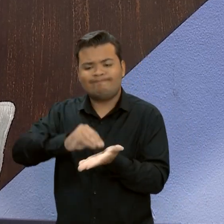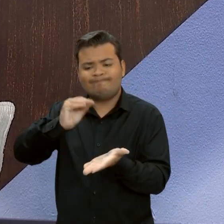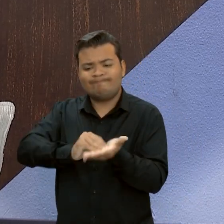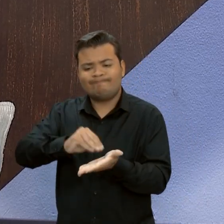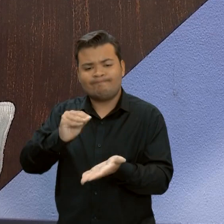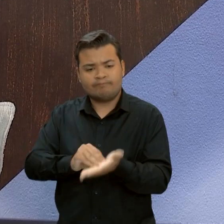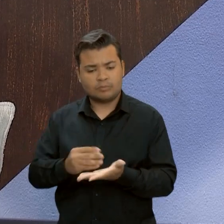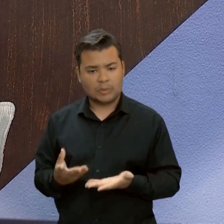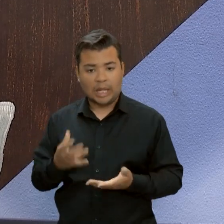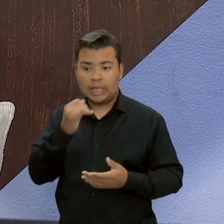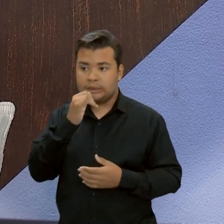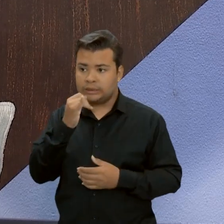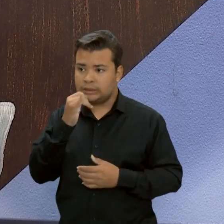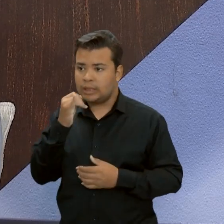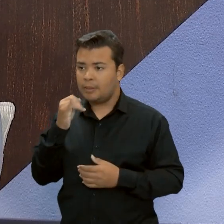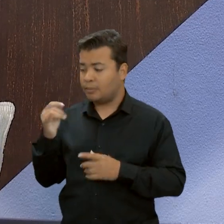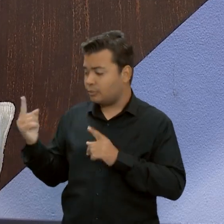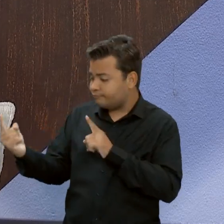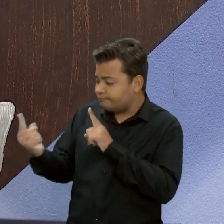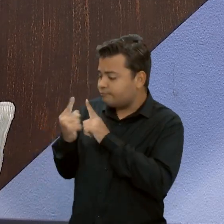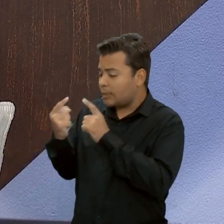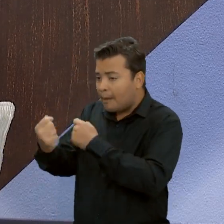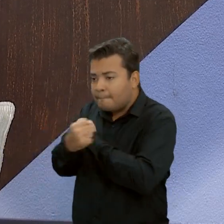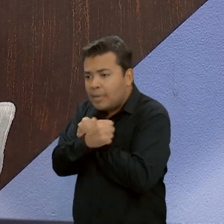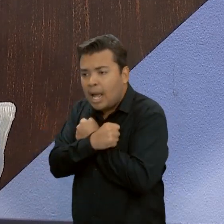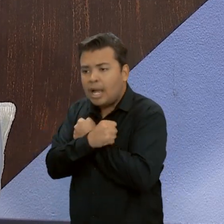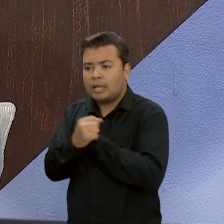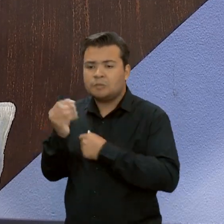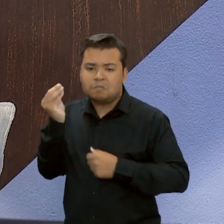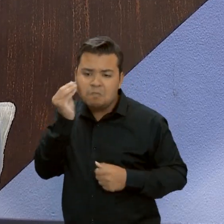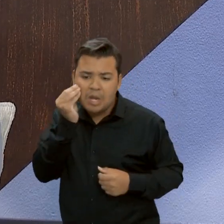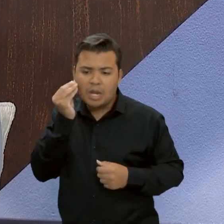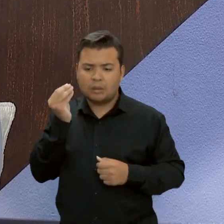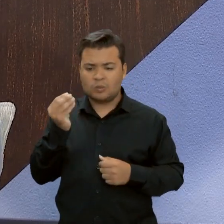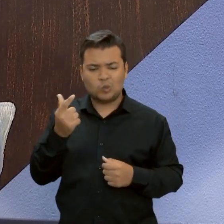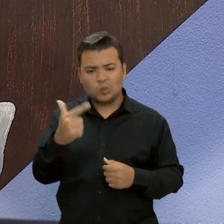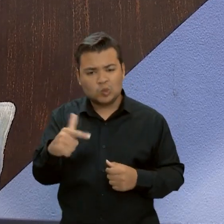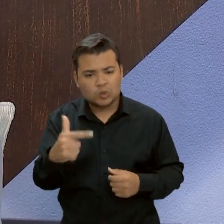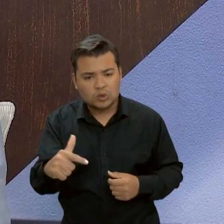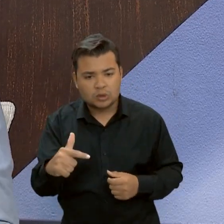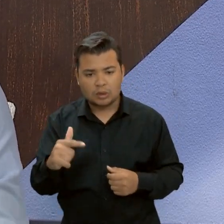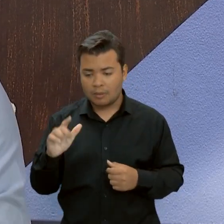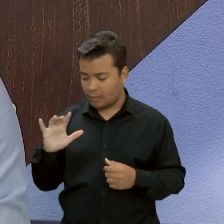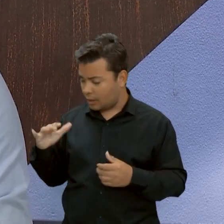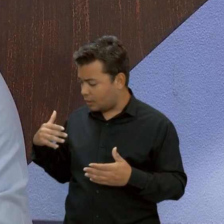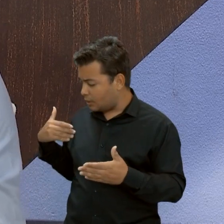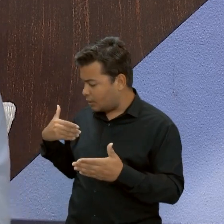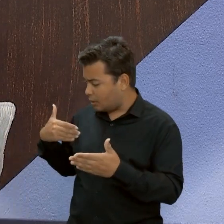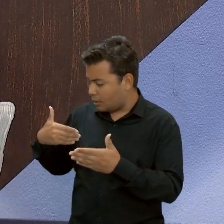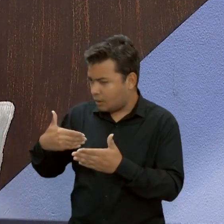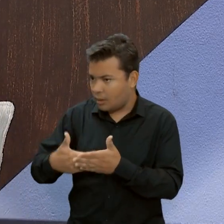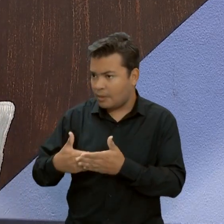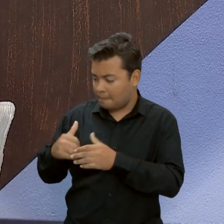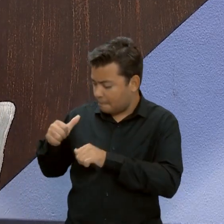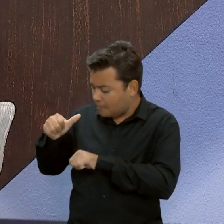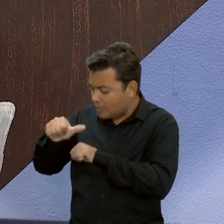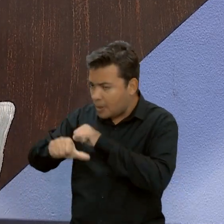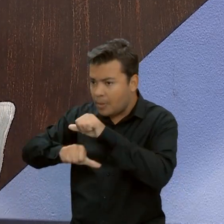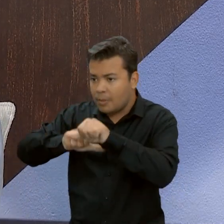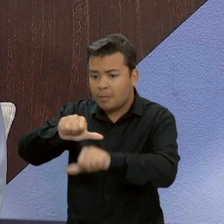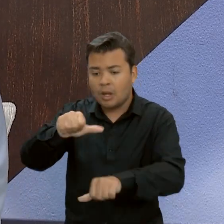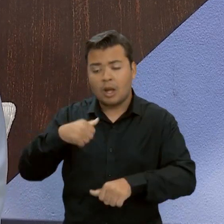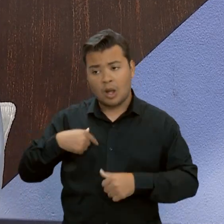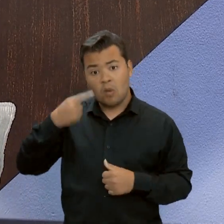dar um abraço, de dar um beijo, e isso veio, consequentemente, mudando. Eu vi isso aos meus pais,